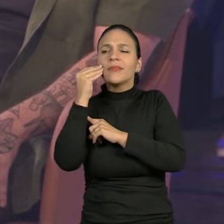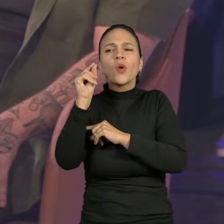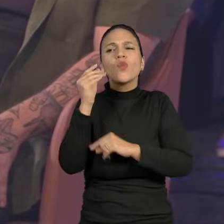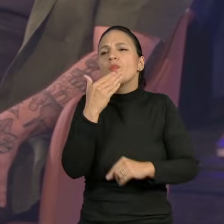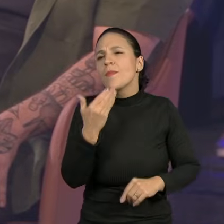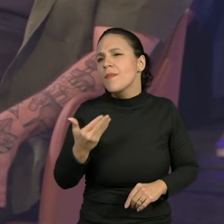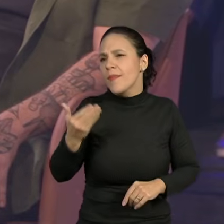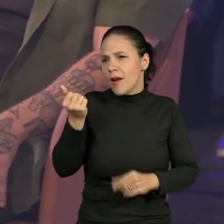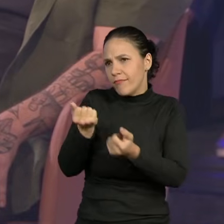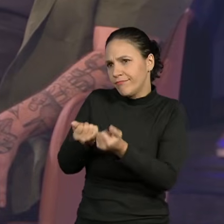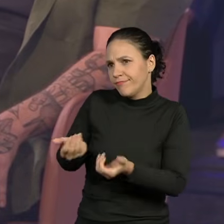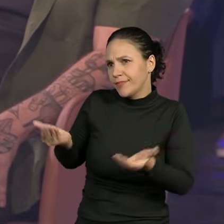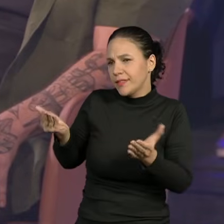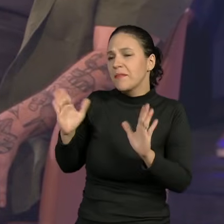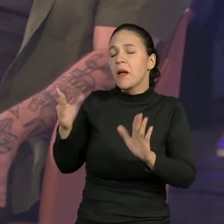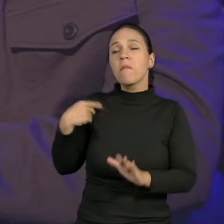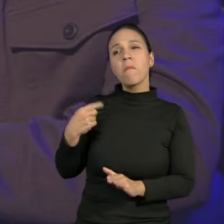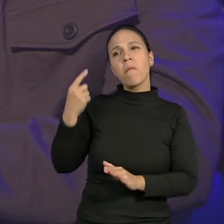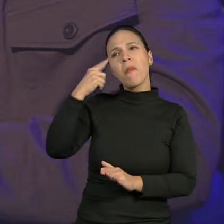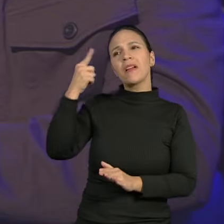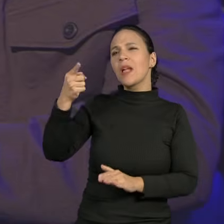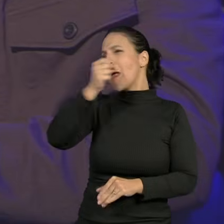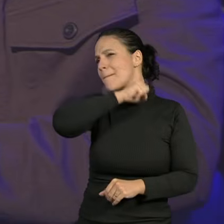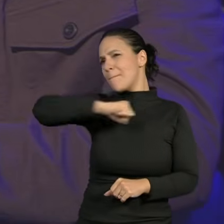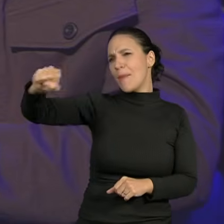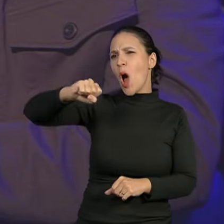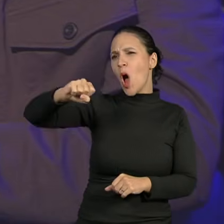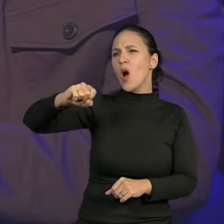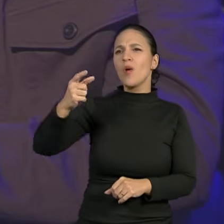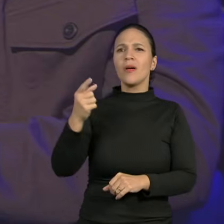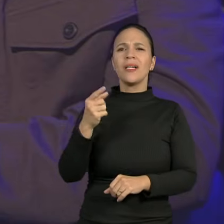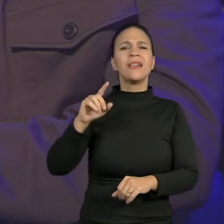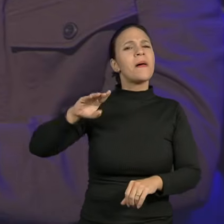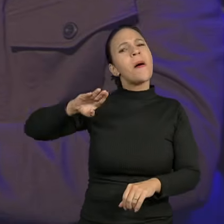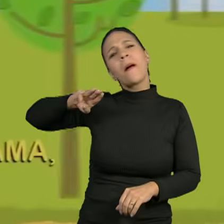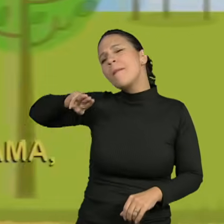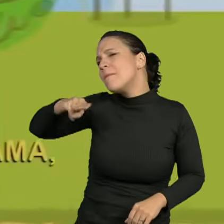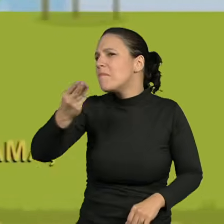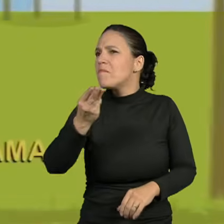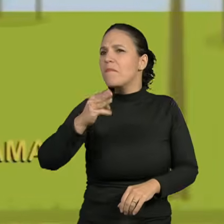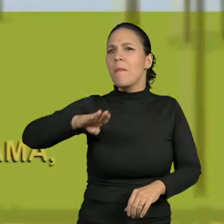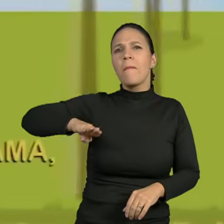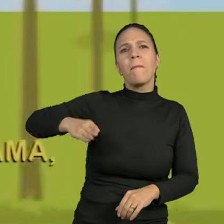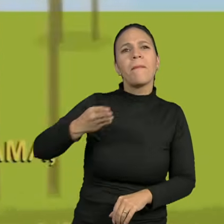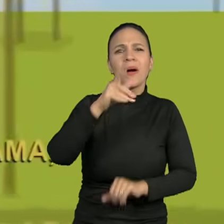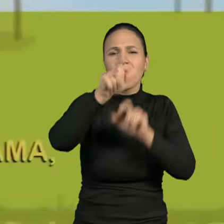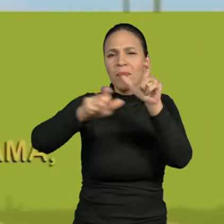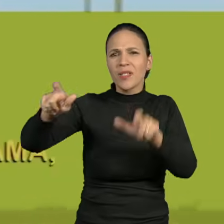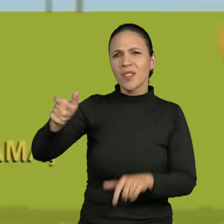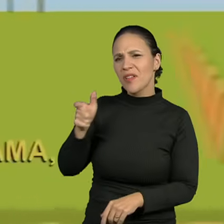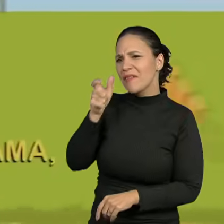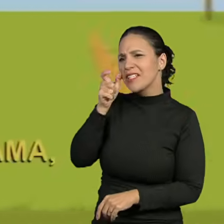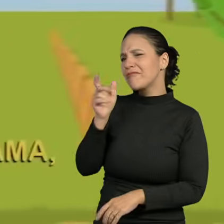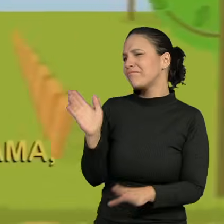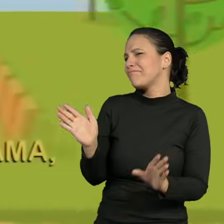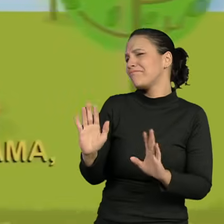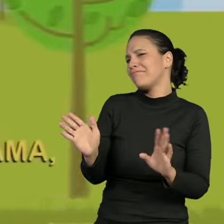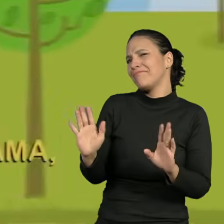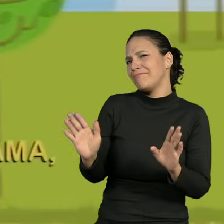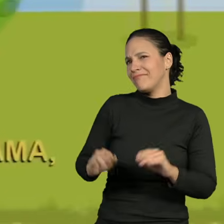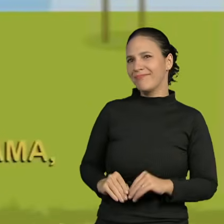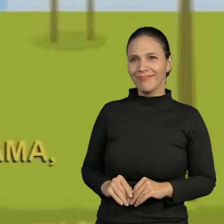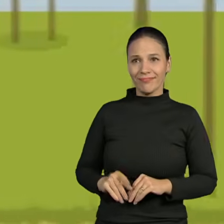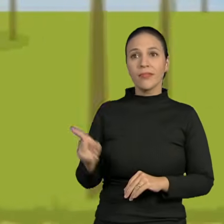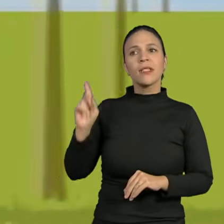possível, mas sem pensar, nossa, isso vai atingir milhões, bilhões de pessoas, de famílias. Então, a gente faz com